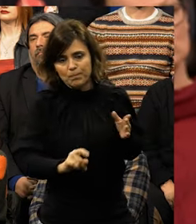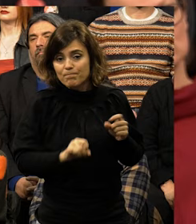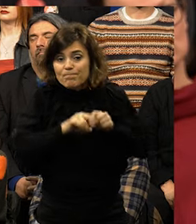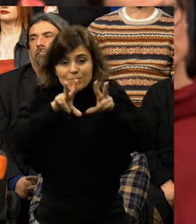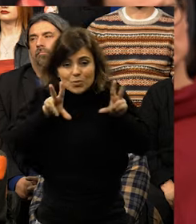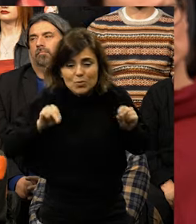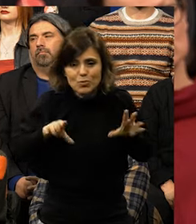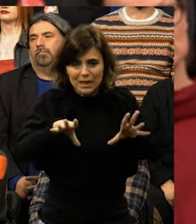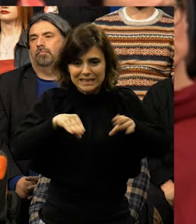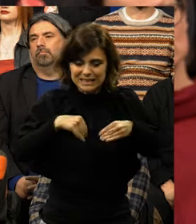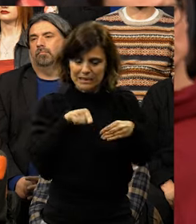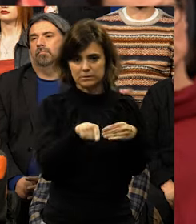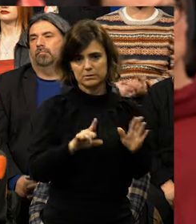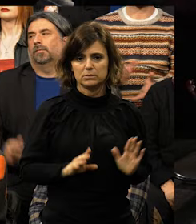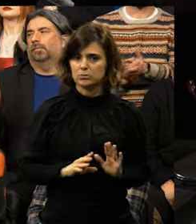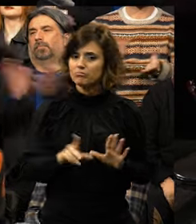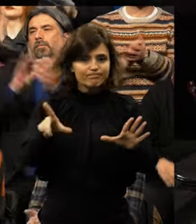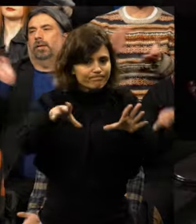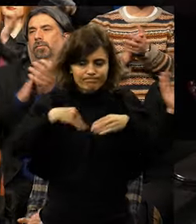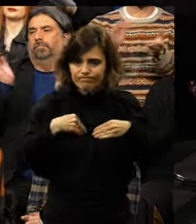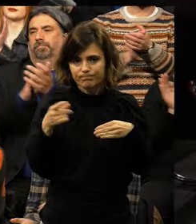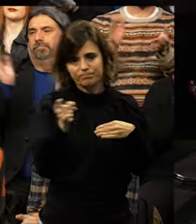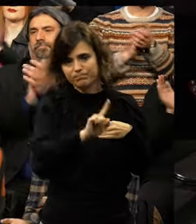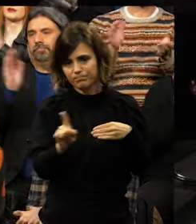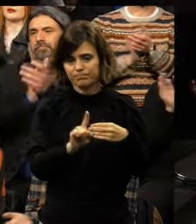aceitaremos essa chantagem não